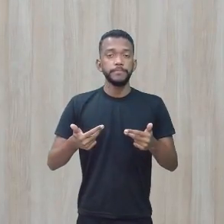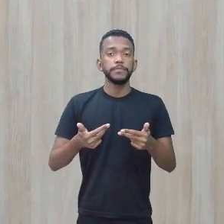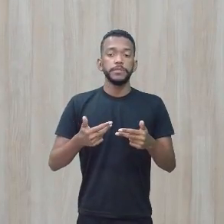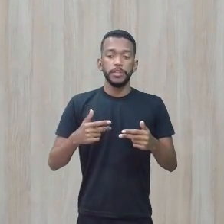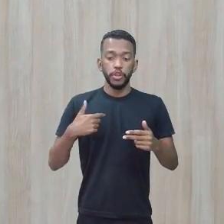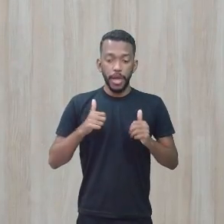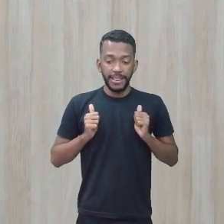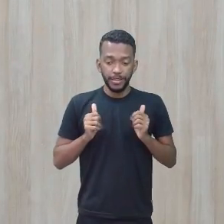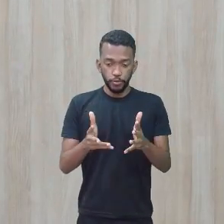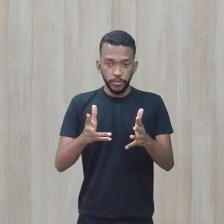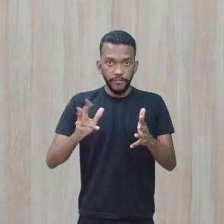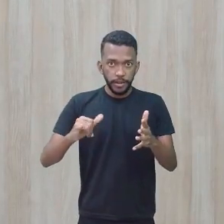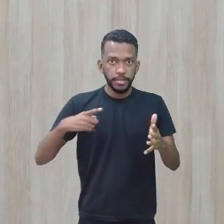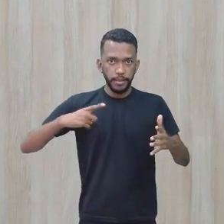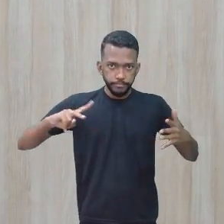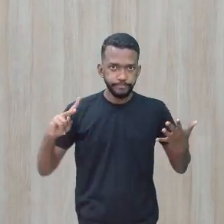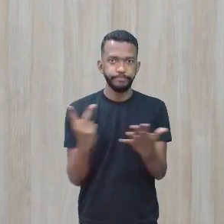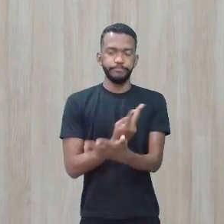vão causar